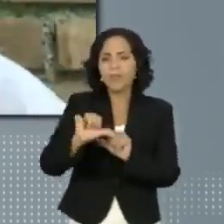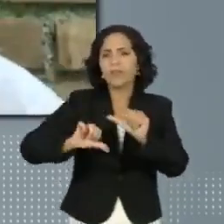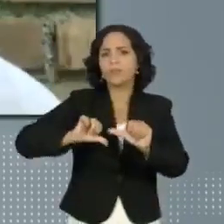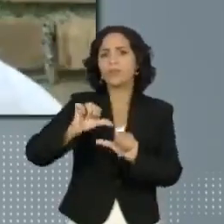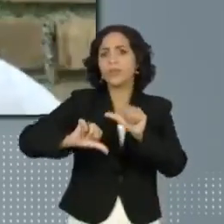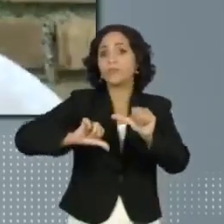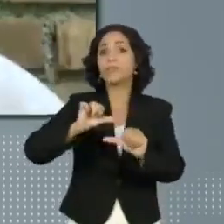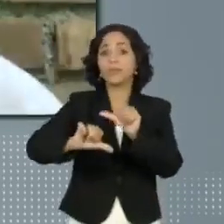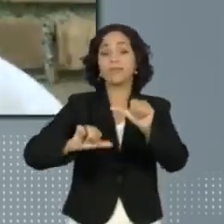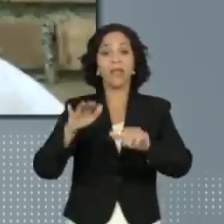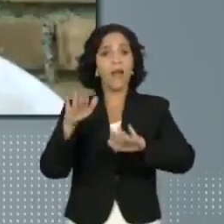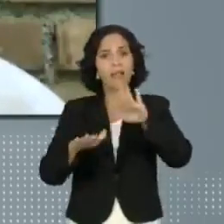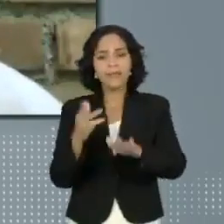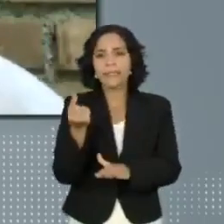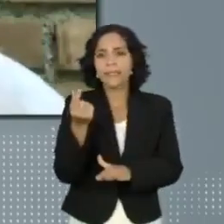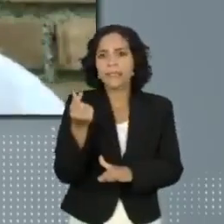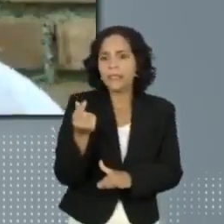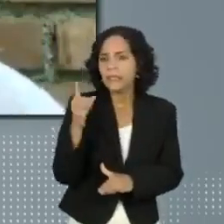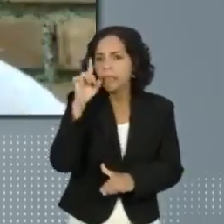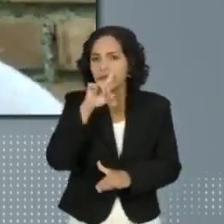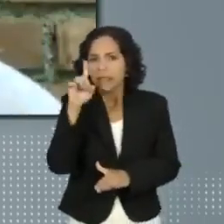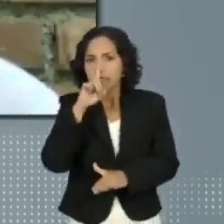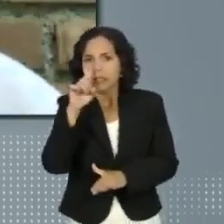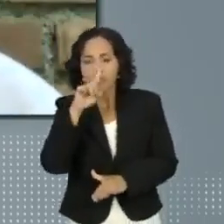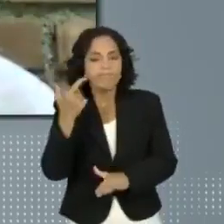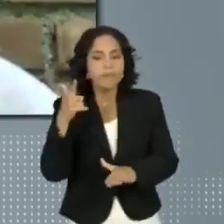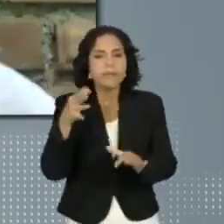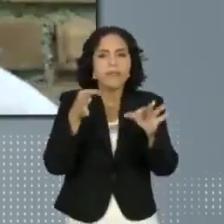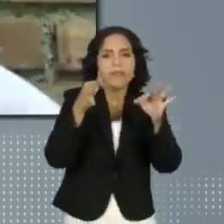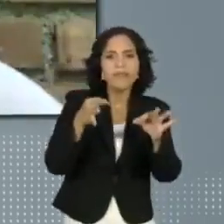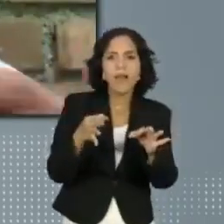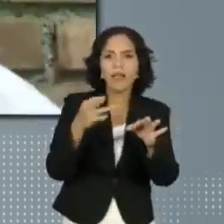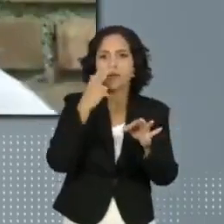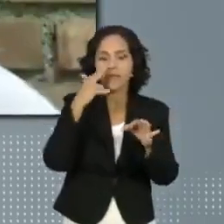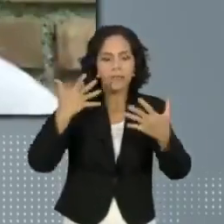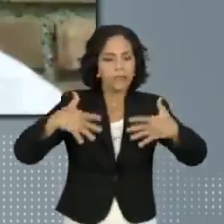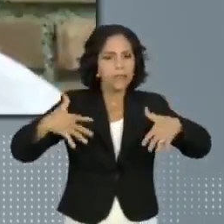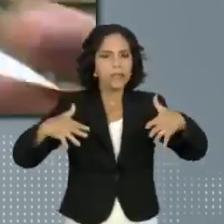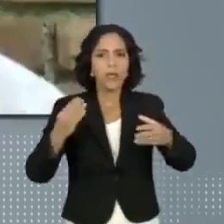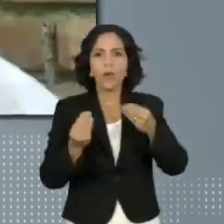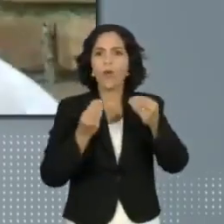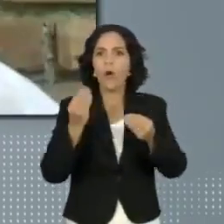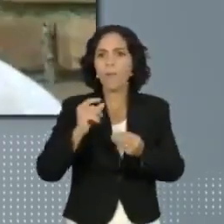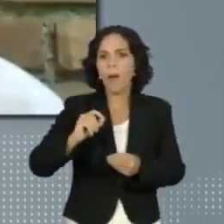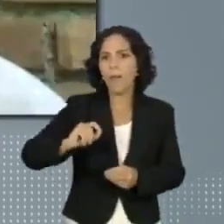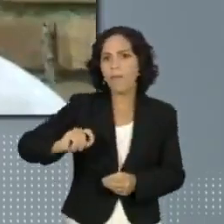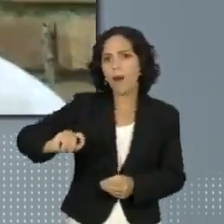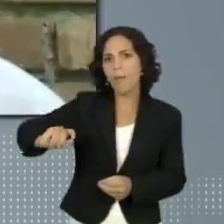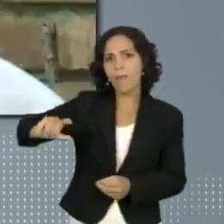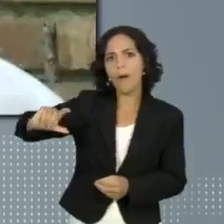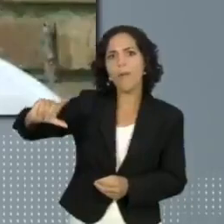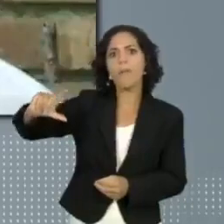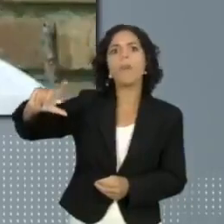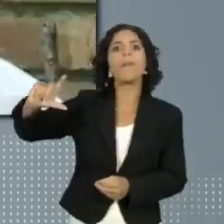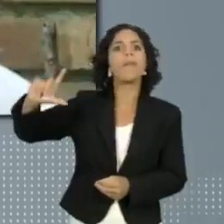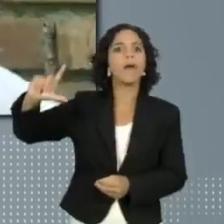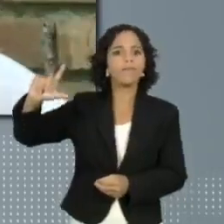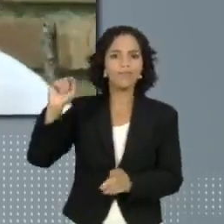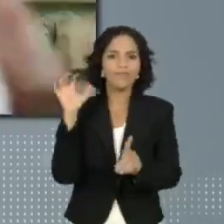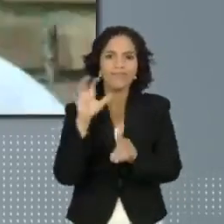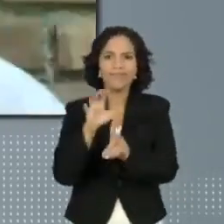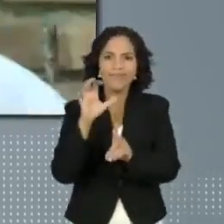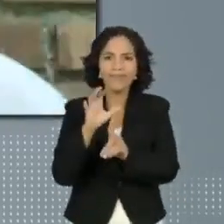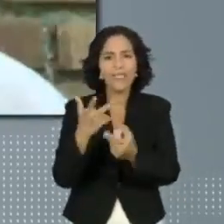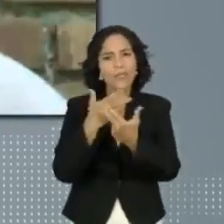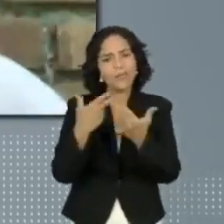nossa situação financeira, incerteza, que cresceu e foi aumentando ainda mais assim, o seu efeito